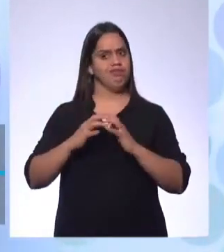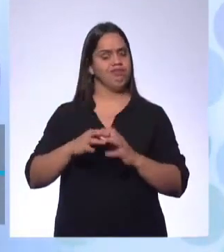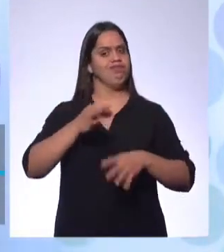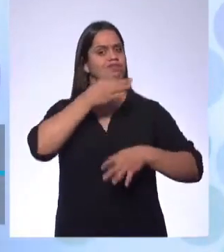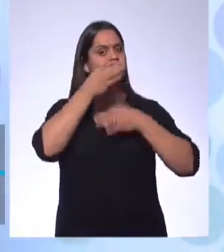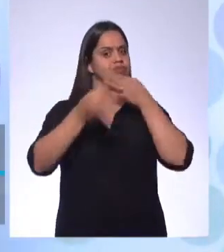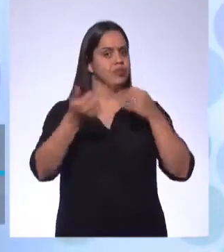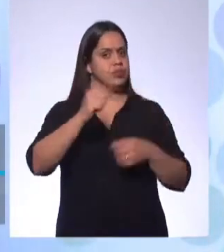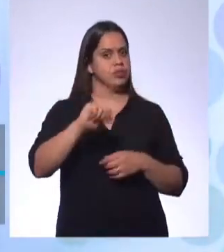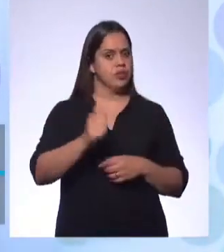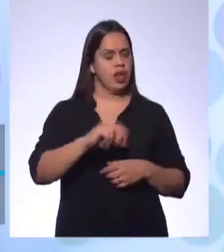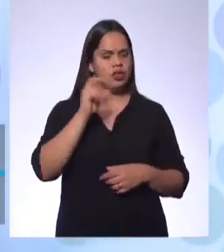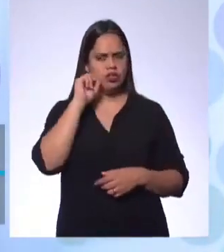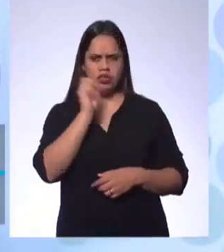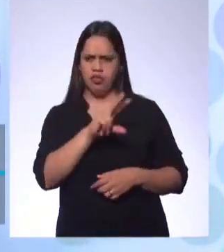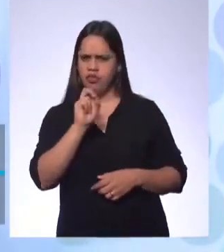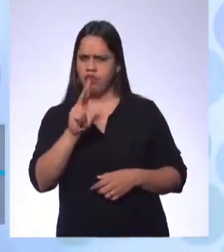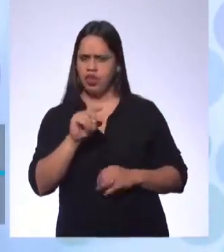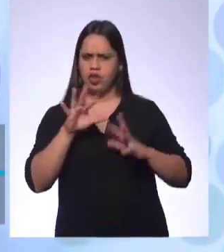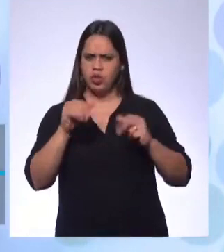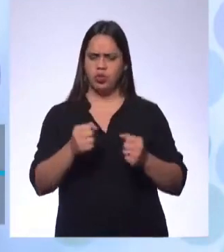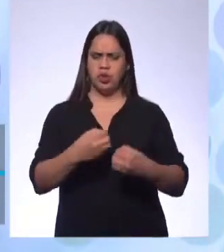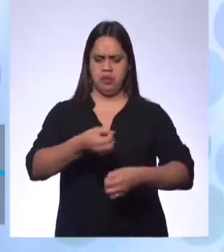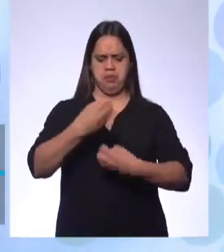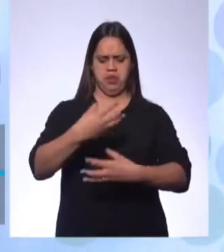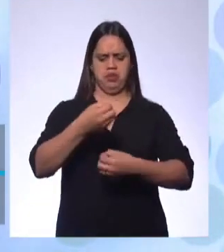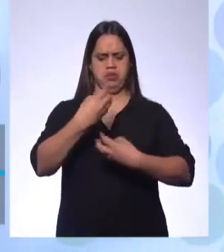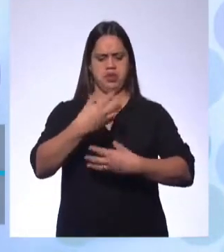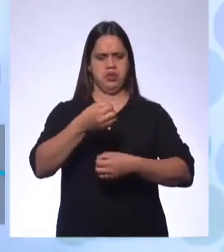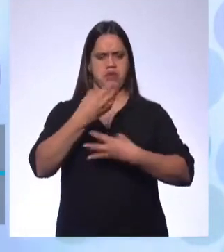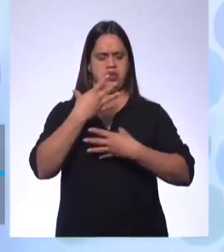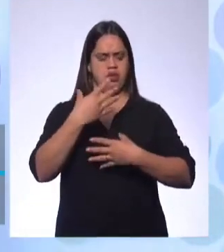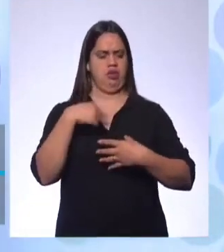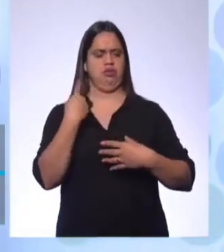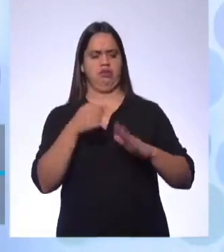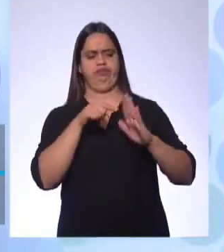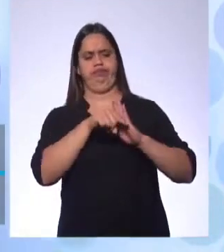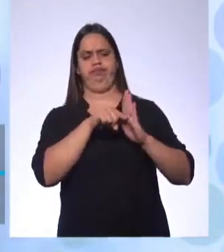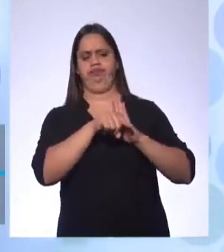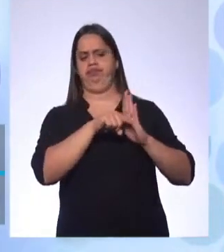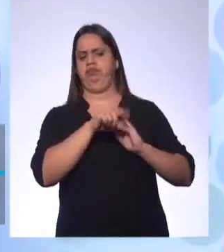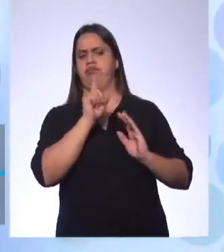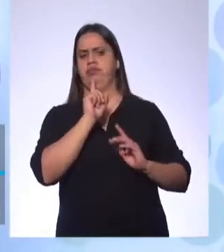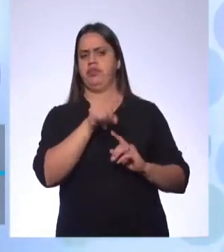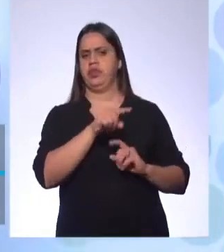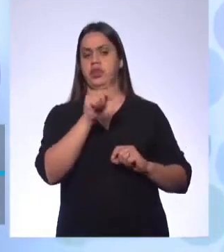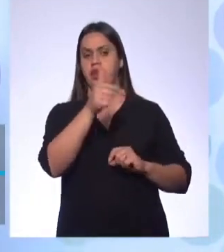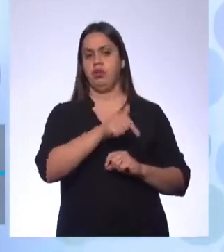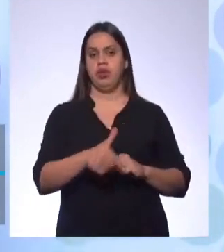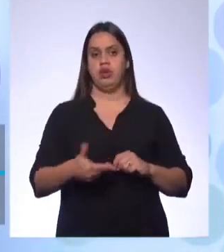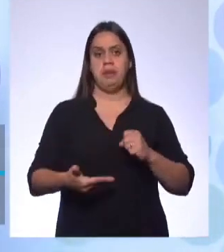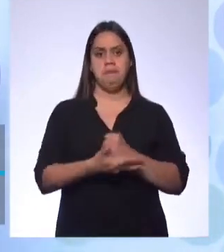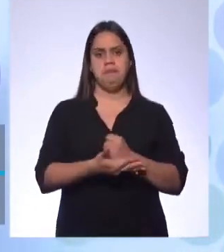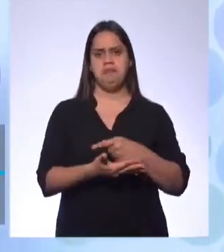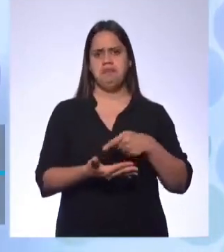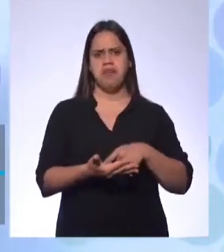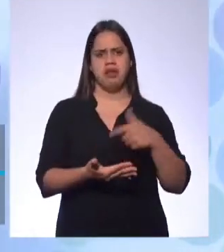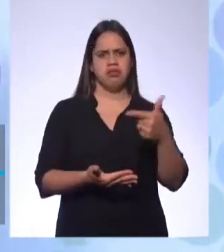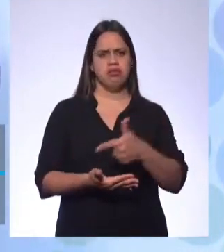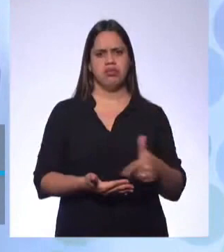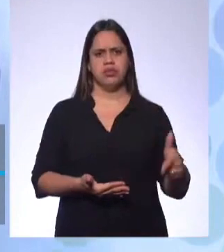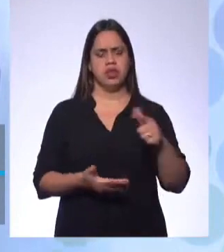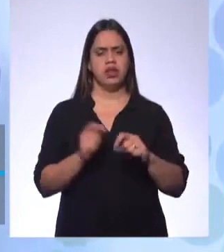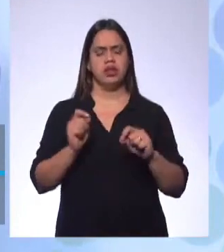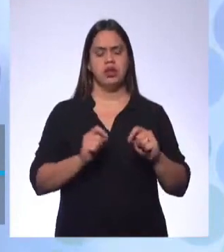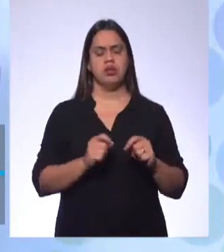questionamos esses princípios que são ensinados e que estão presentes na cultura, que não possuem um fundamento. Então, o